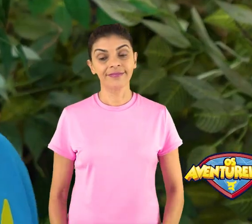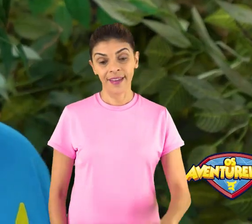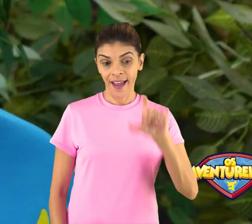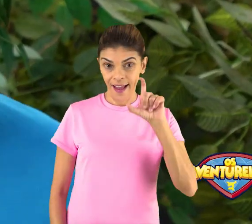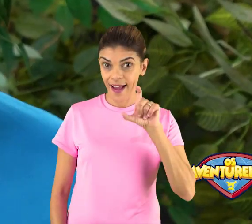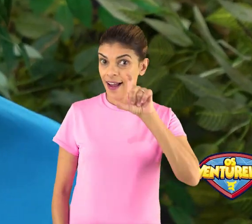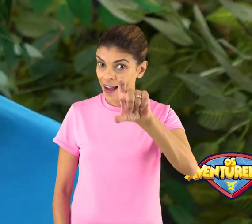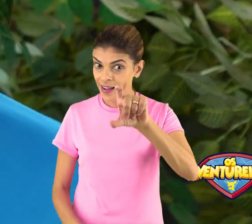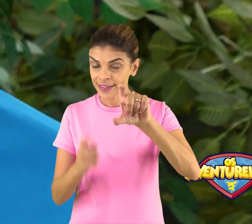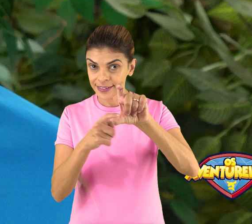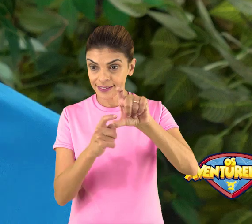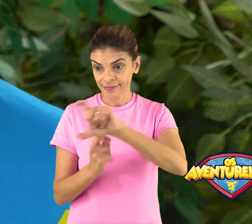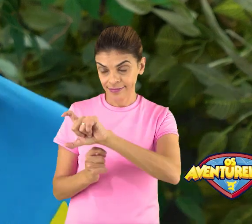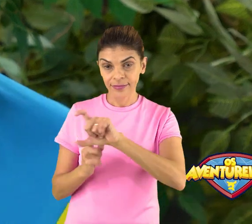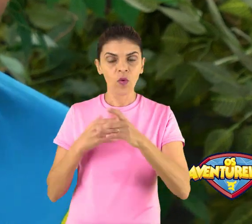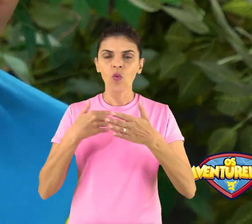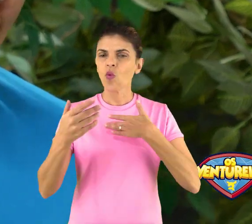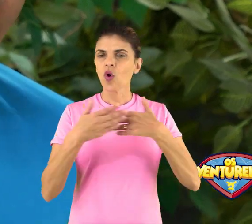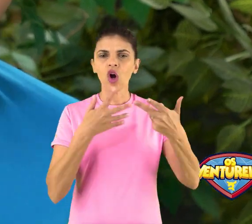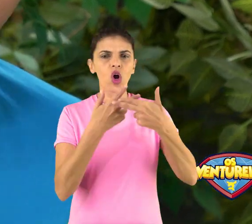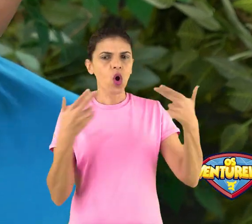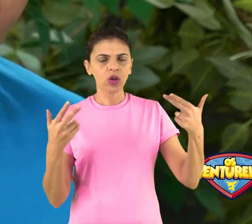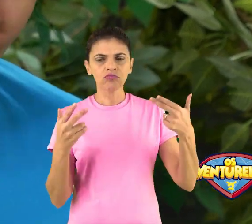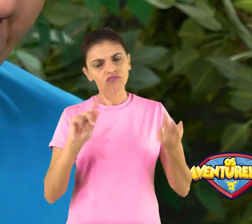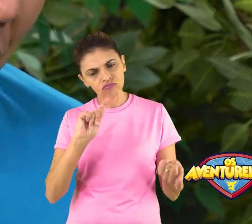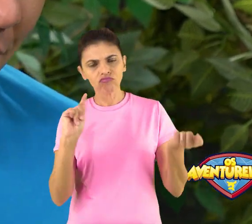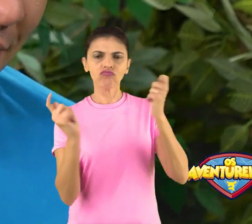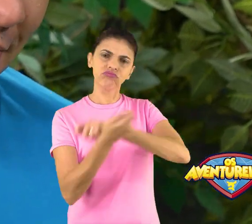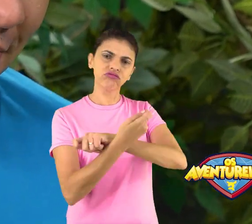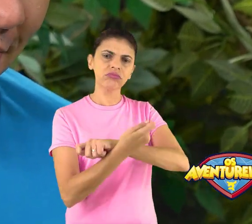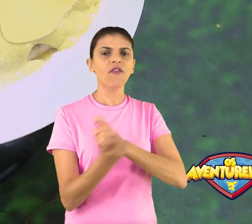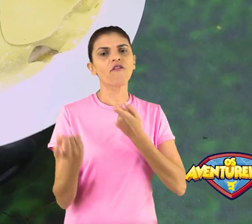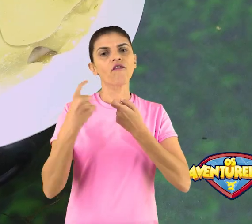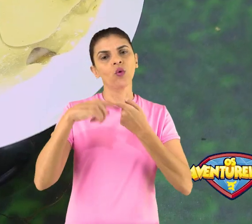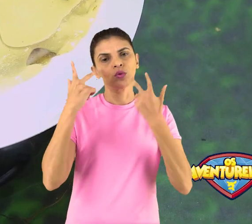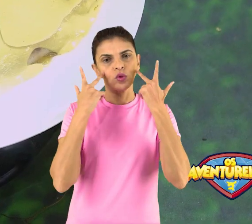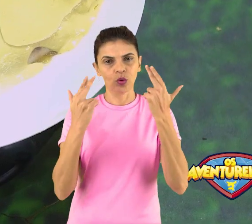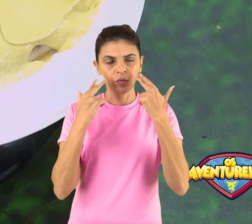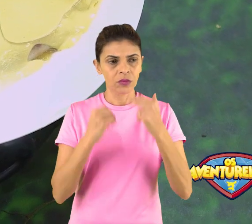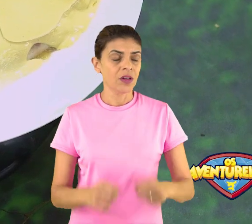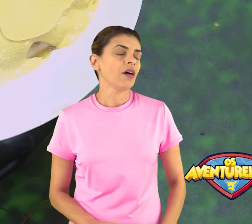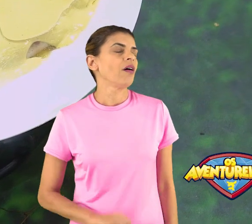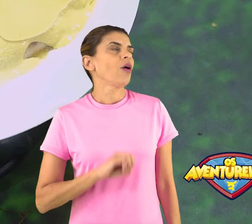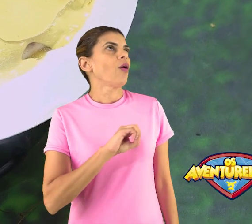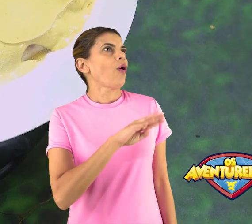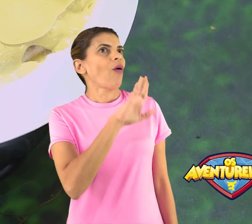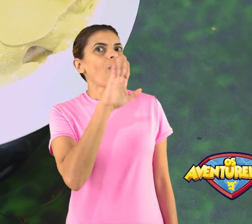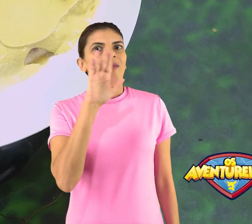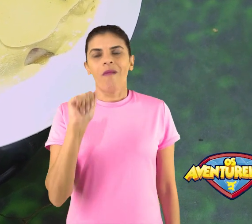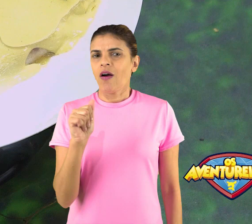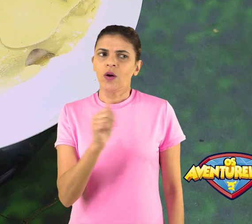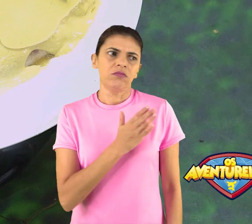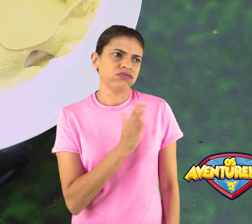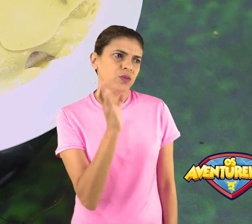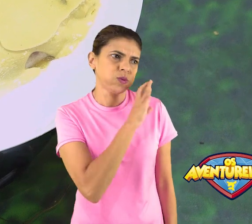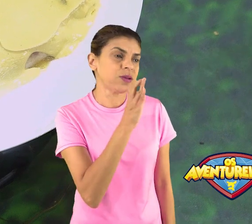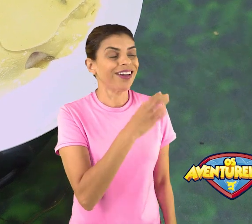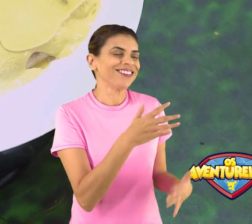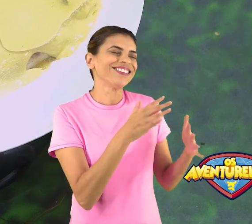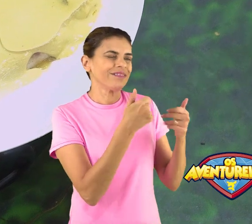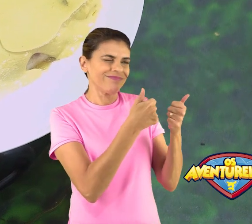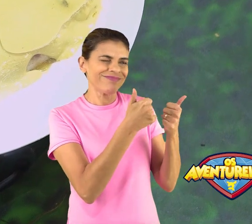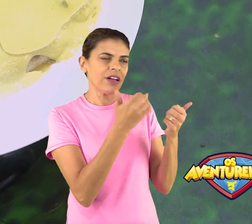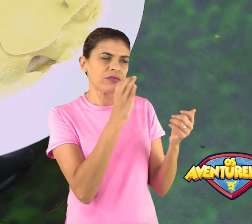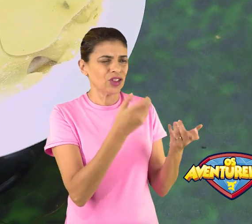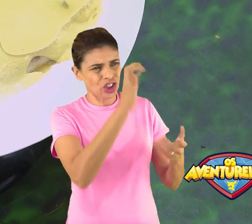Essa poção reverte qualquer magia ou feitiço. Oba! Anda logo! Taca esse negócio em